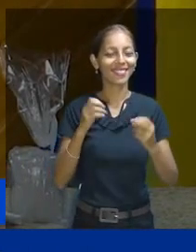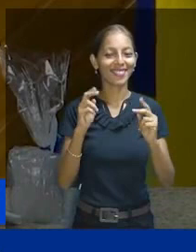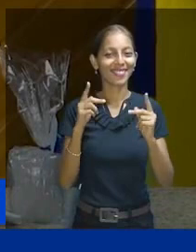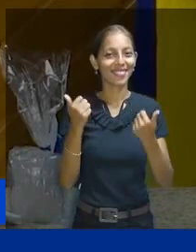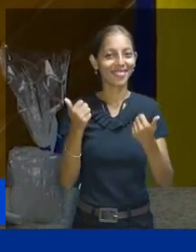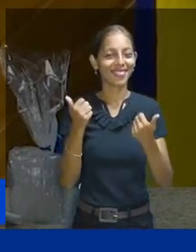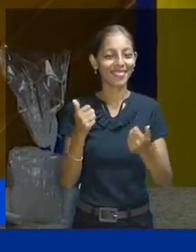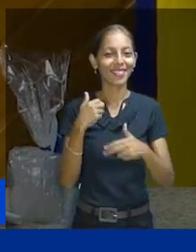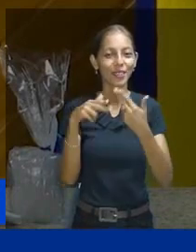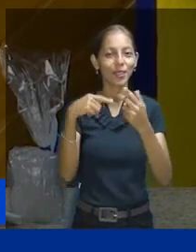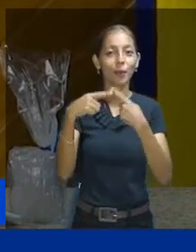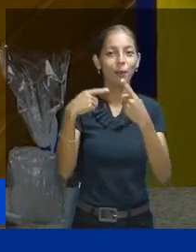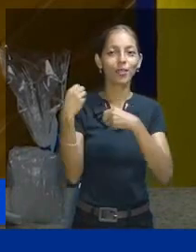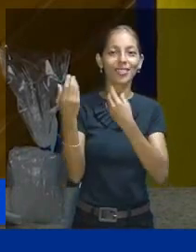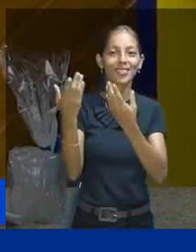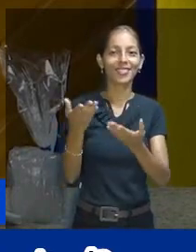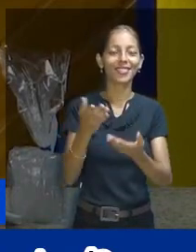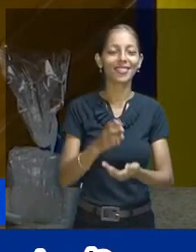receberão, tá bom?